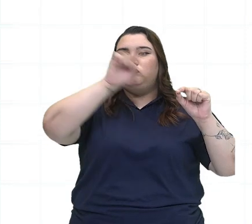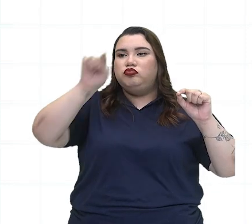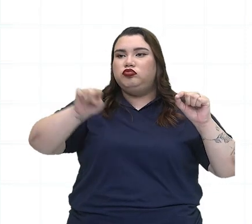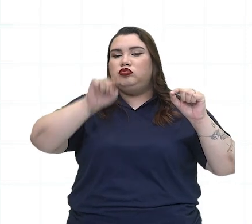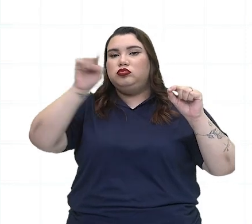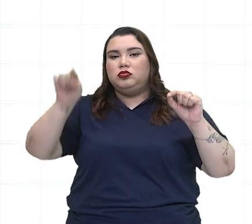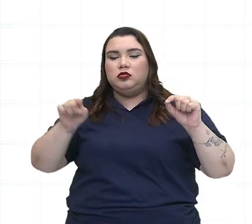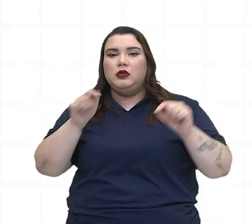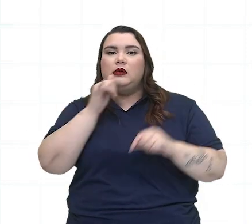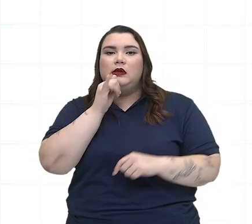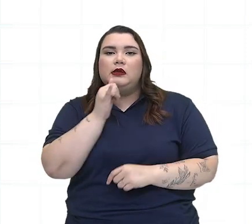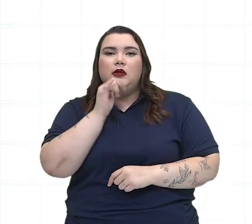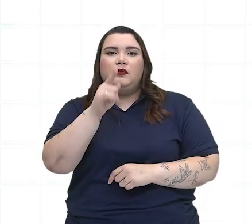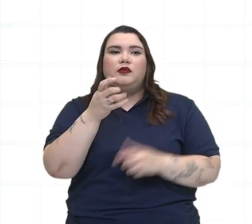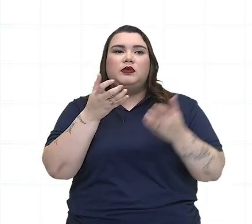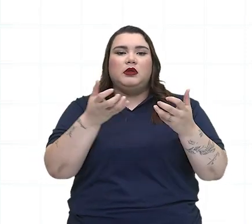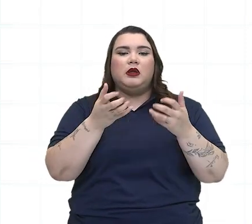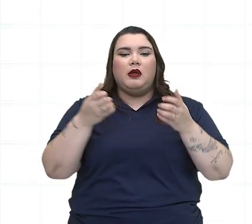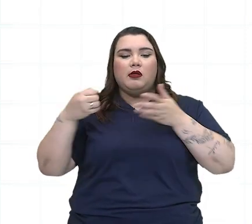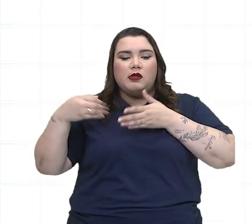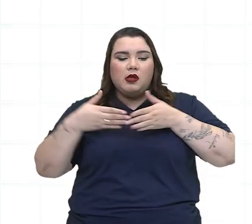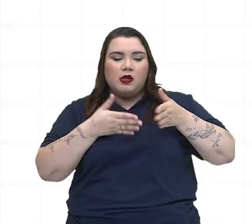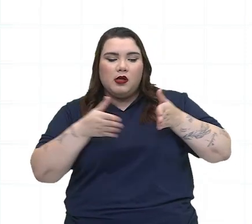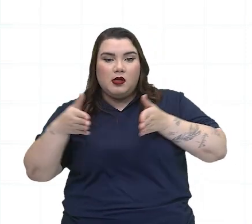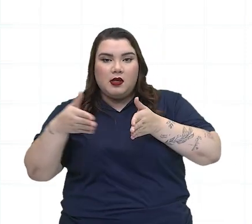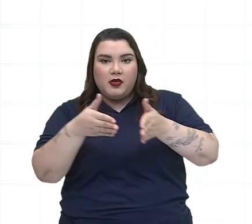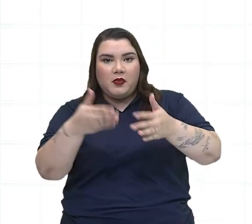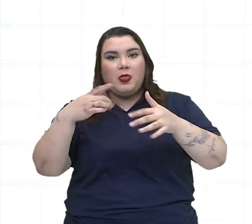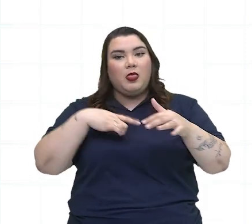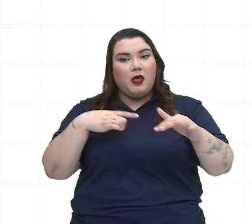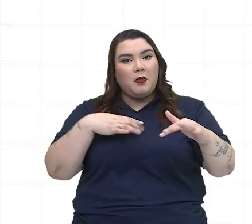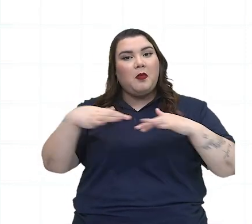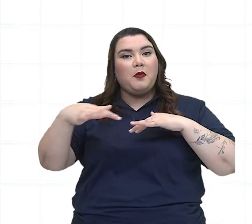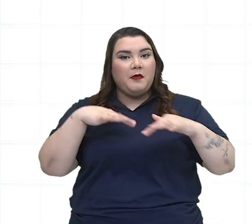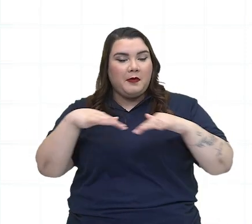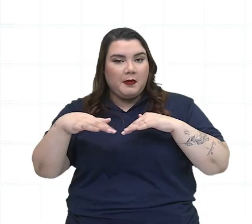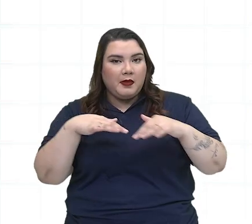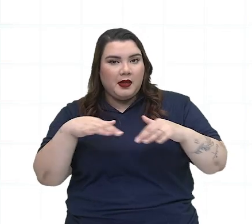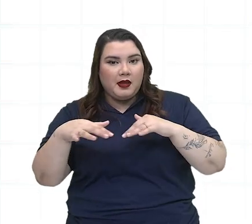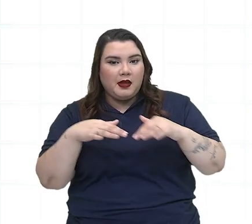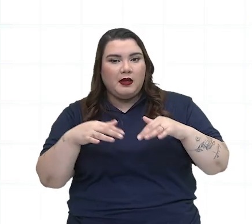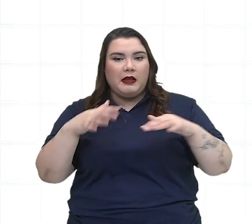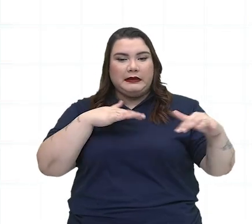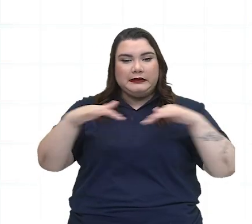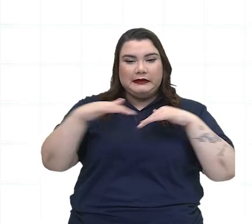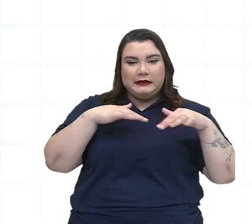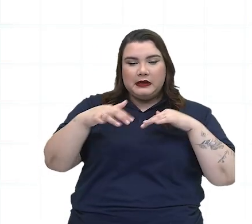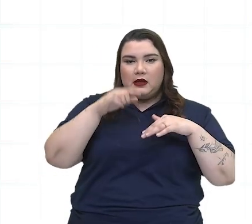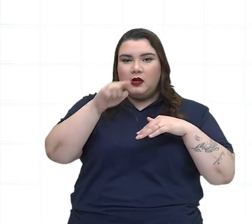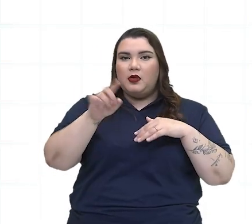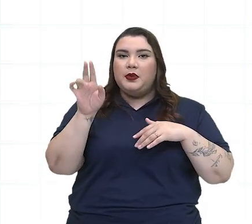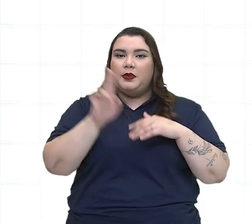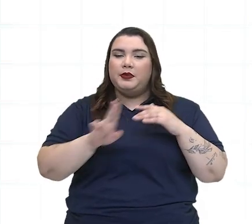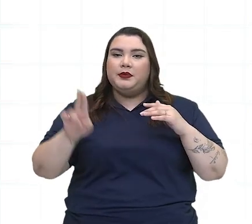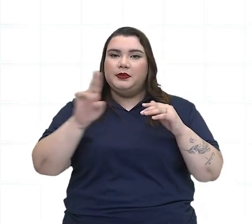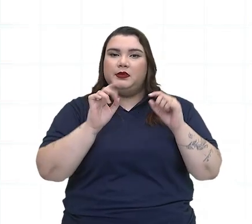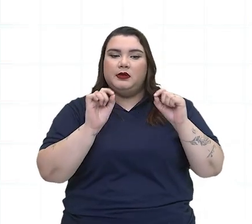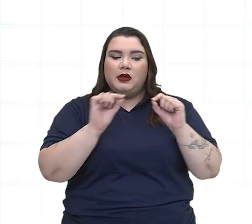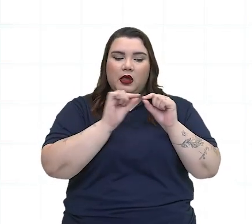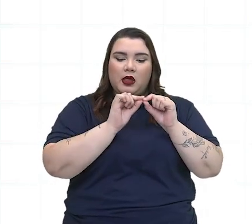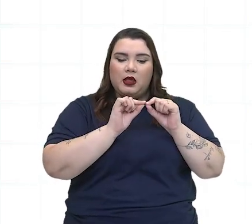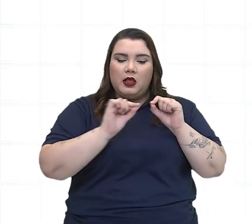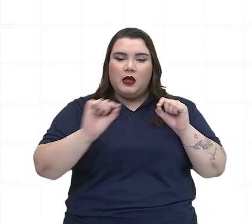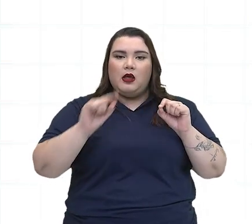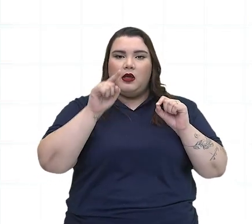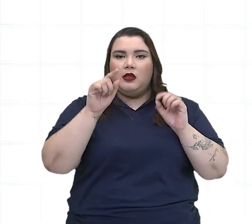Quando você quer fazer, por exemplo, um rio, ele não tem movimento, o rio, ele está agitado, então você vai pegar a